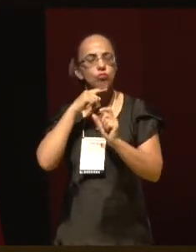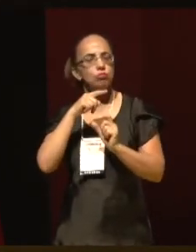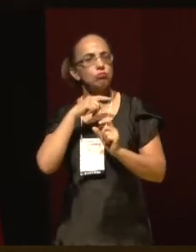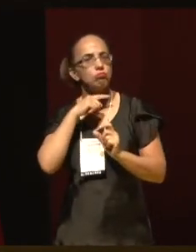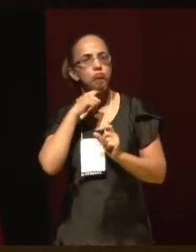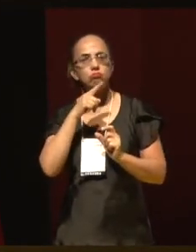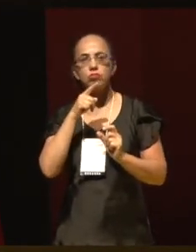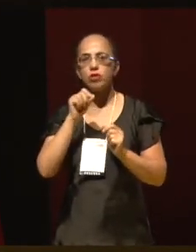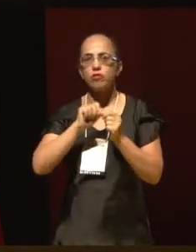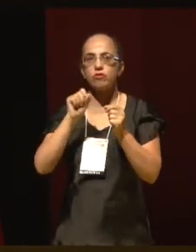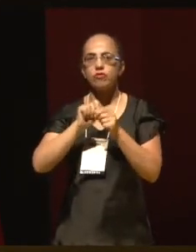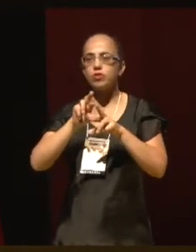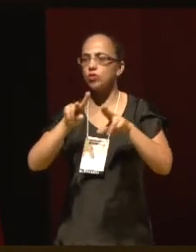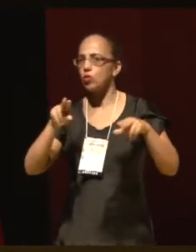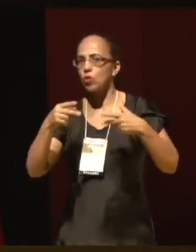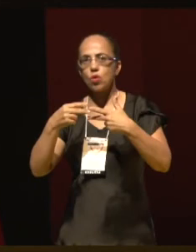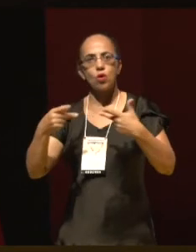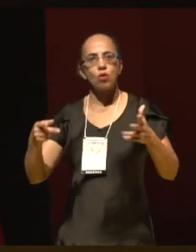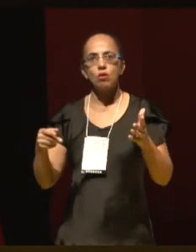coisas,